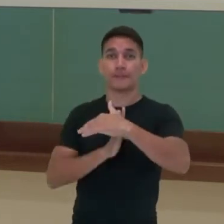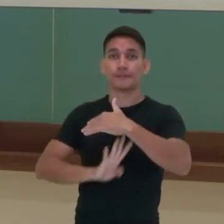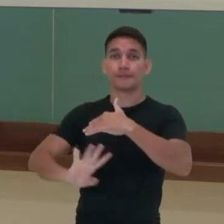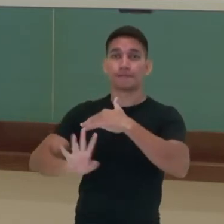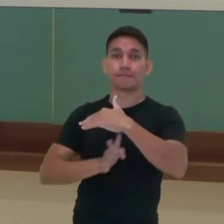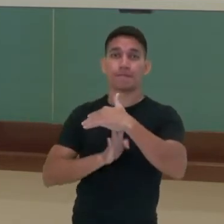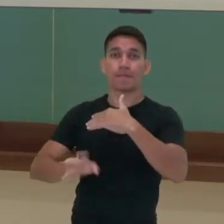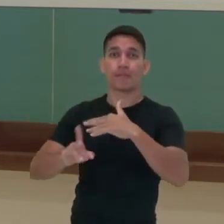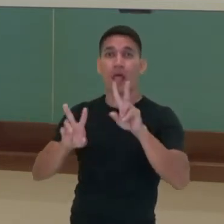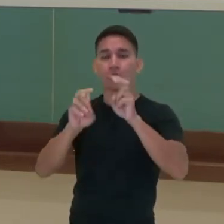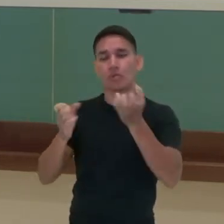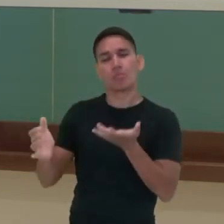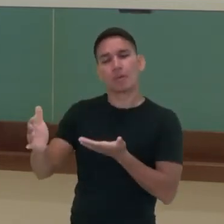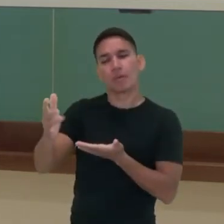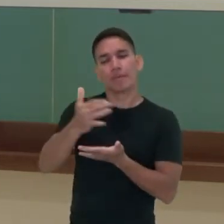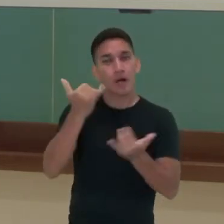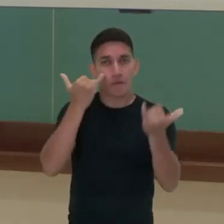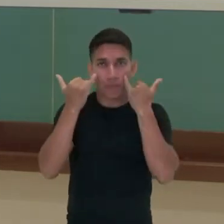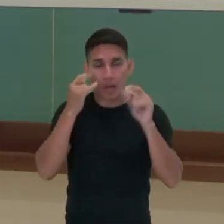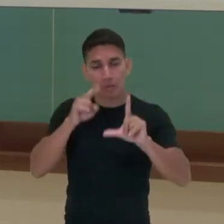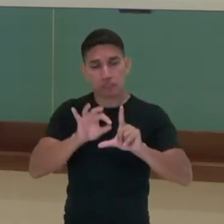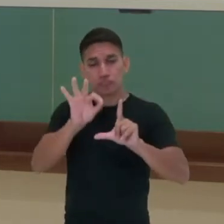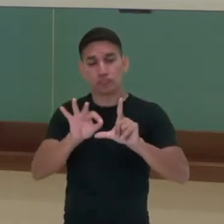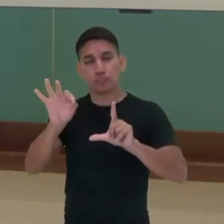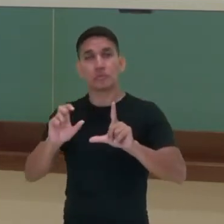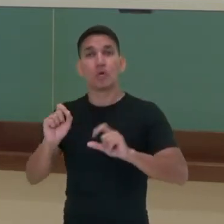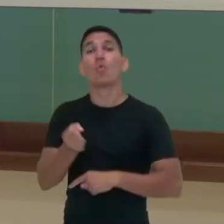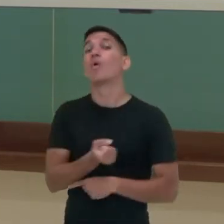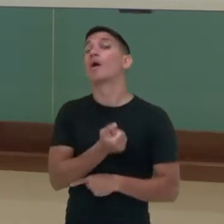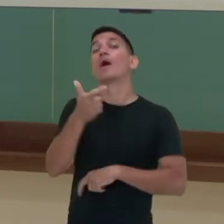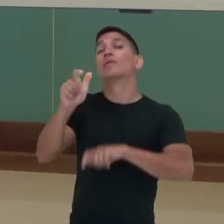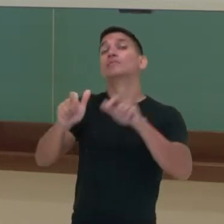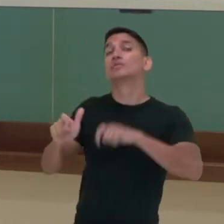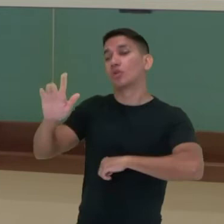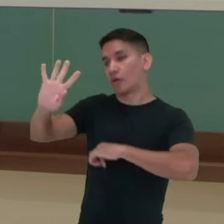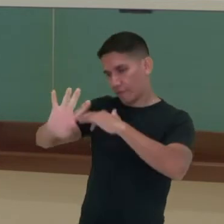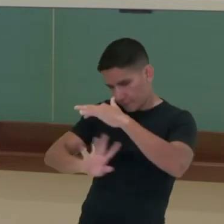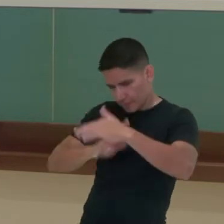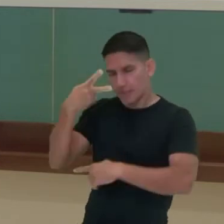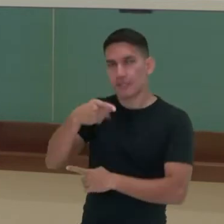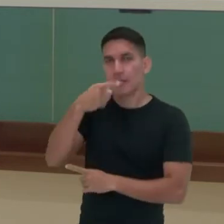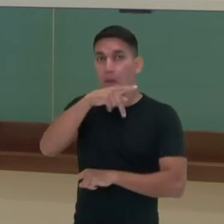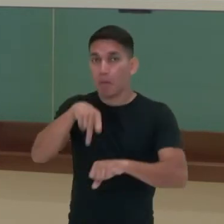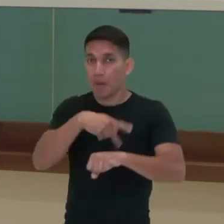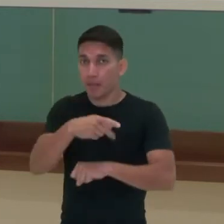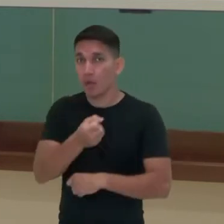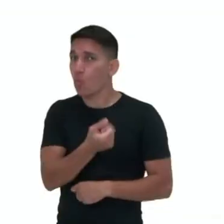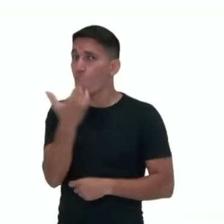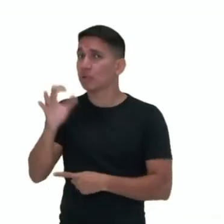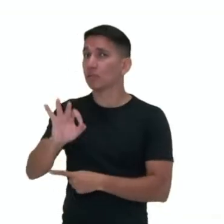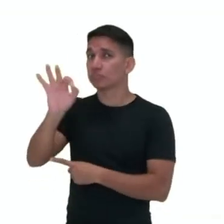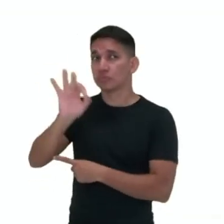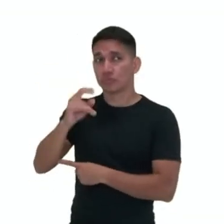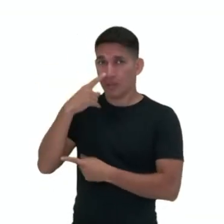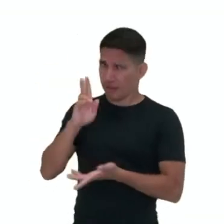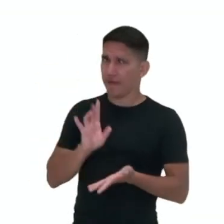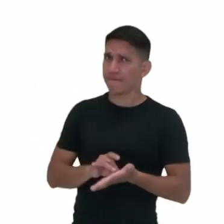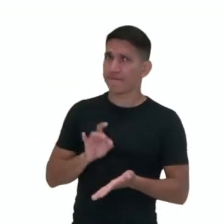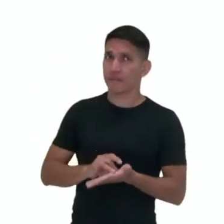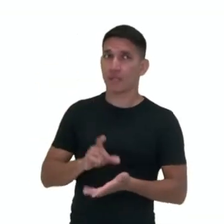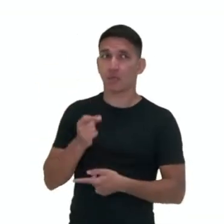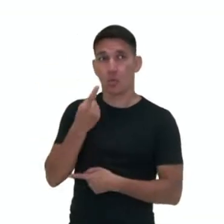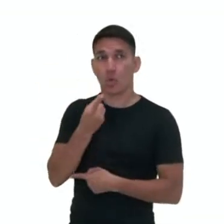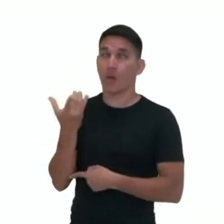dados estatísticos. Quem participou da imigração no nosso país? Vamos ver aqui em porcentagem. Na verdade, em